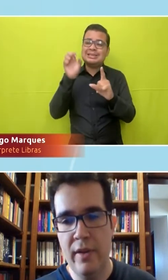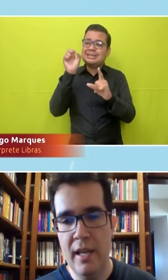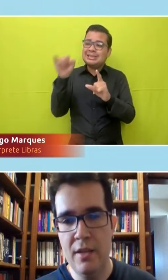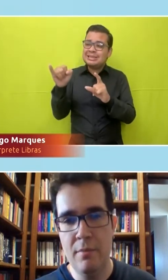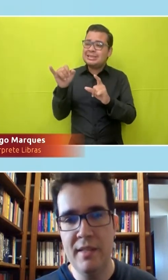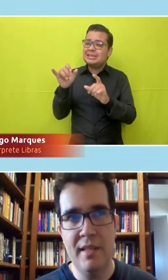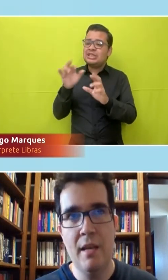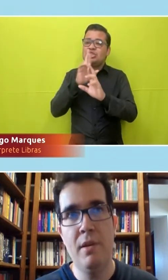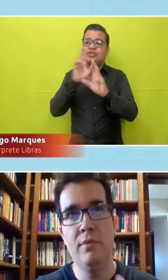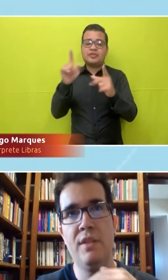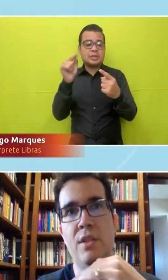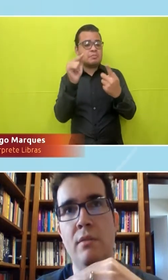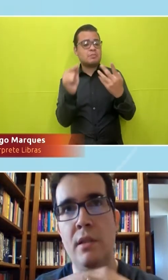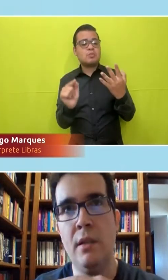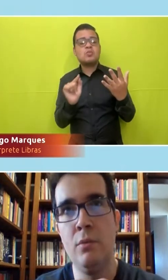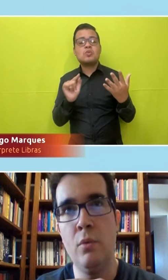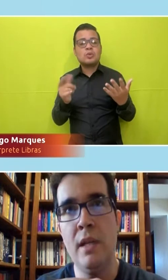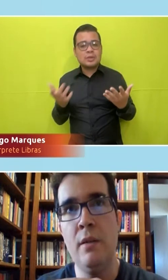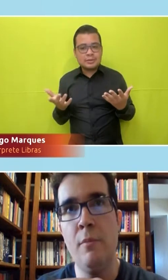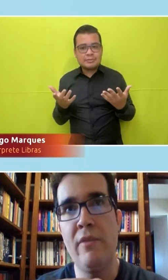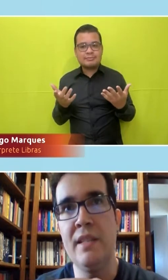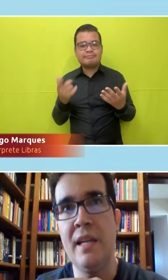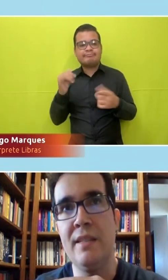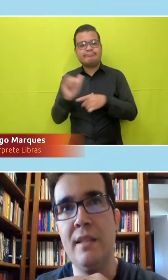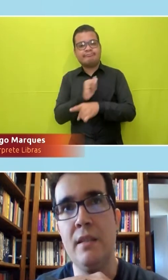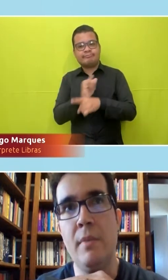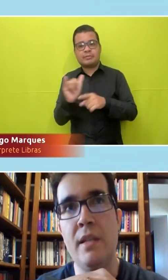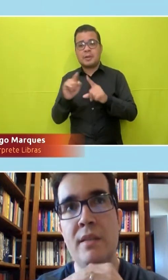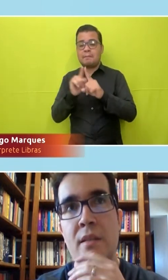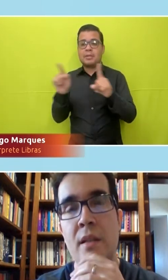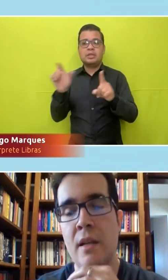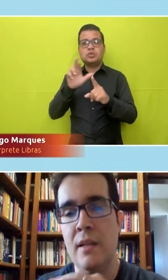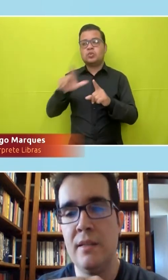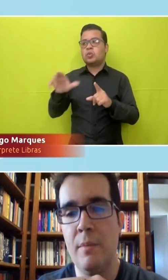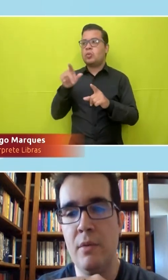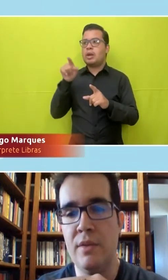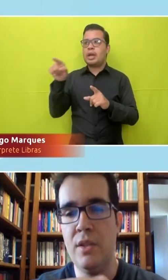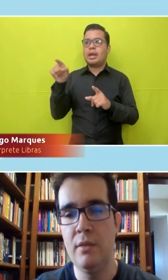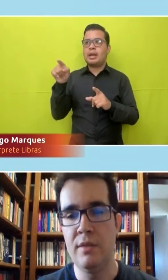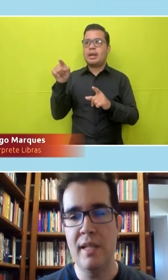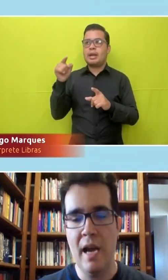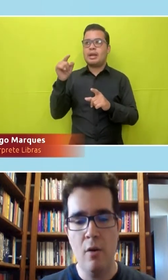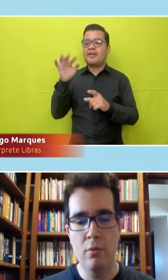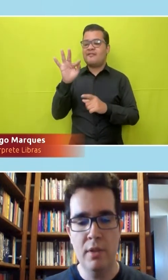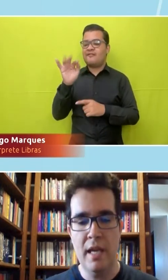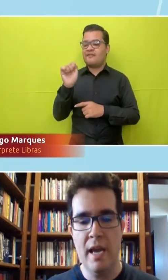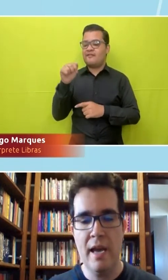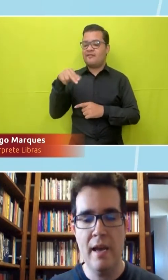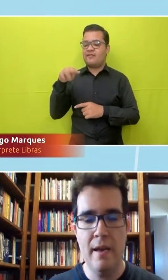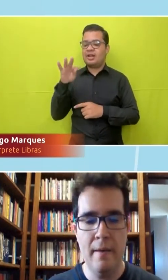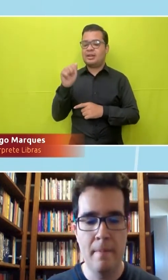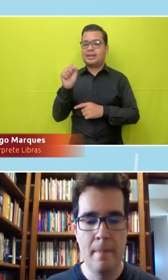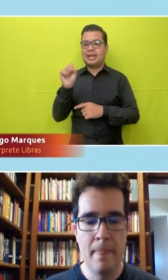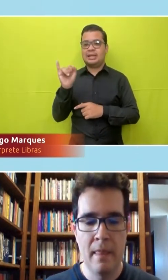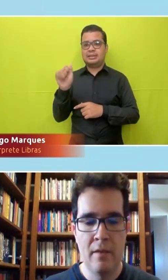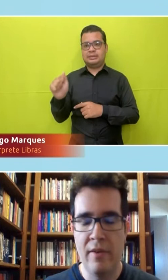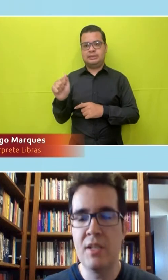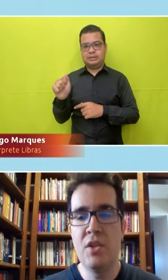fosse diferente, mas sempre no sentido, nunca indo para a fantasia também, assim, sempre no sentido de ser algo que